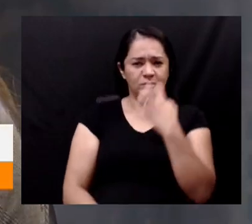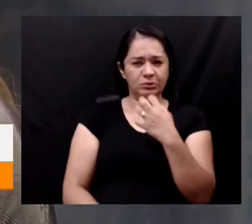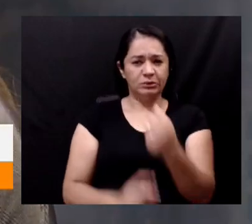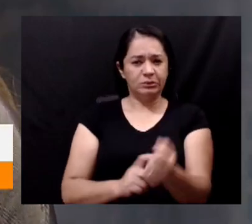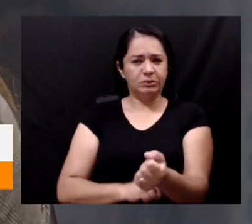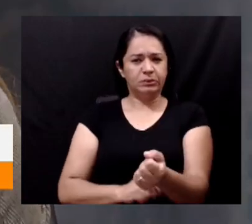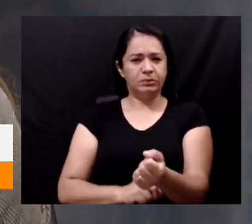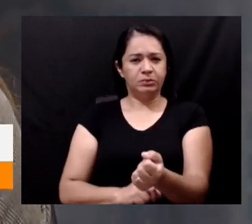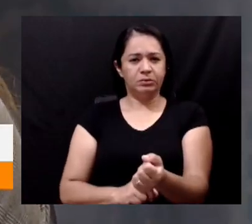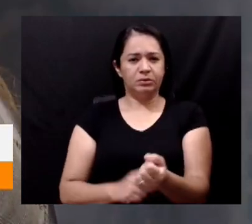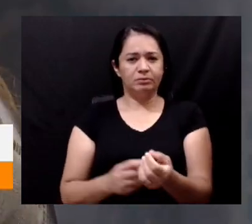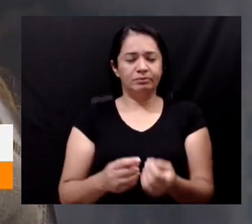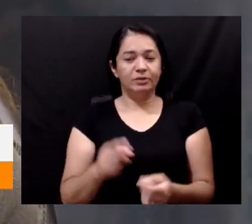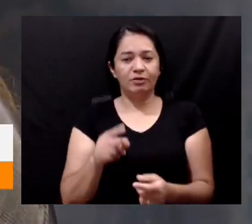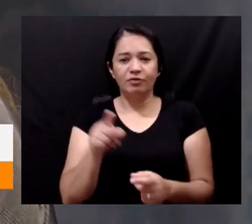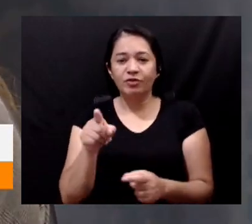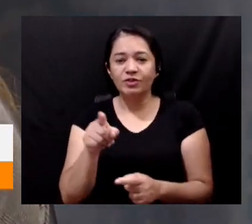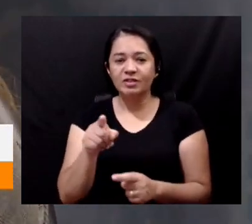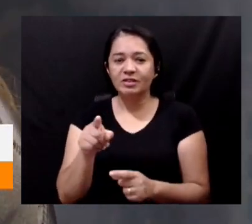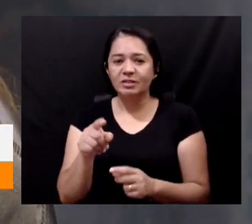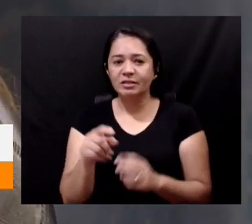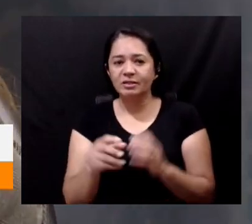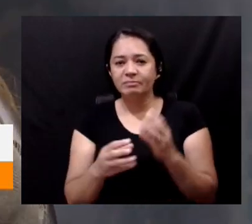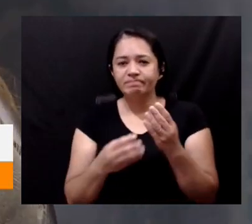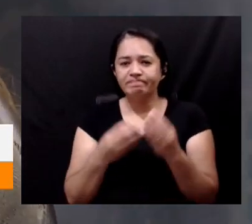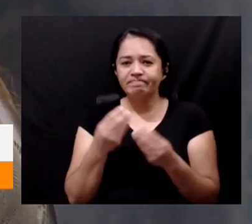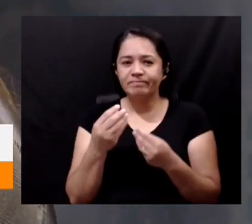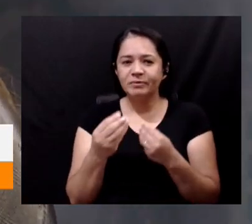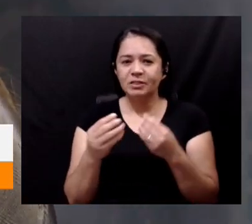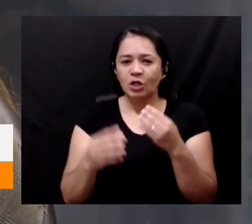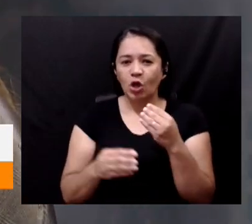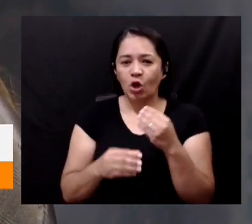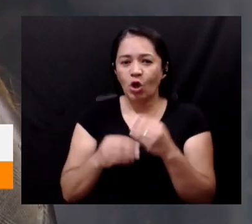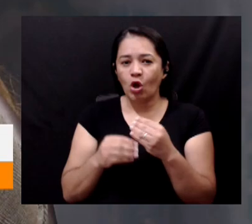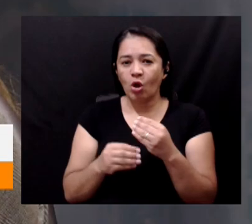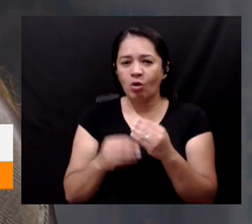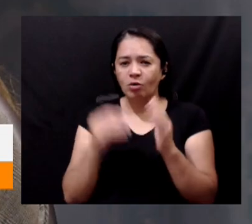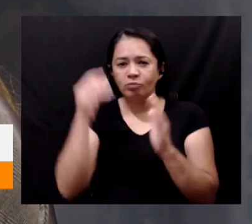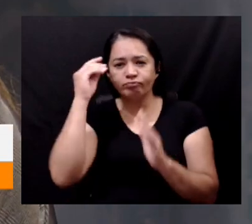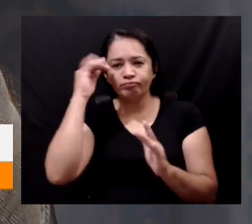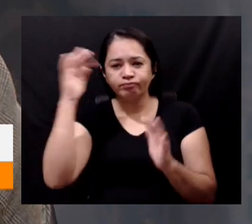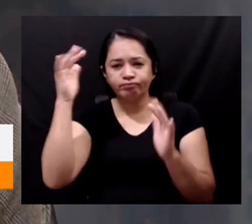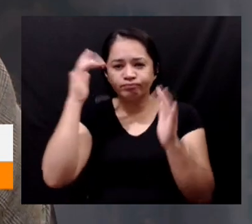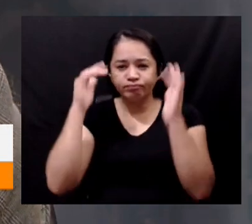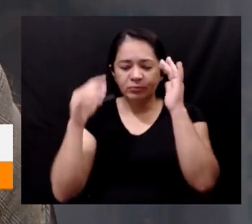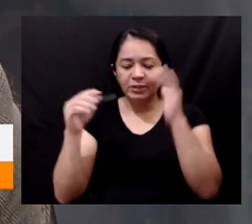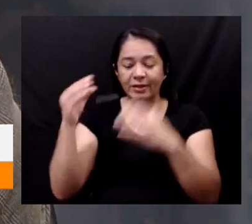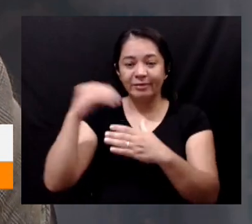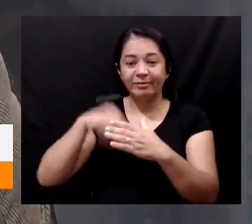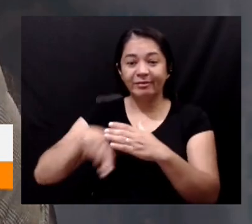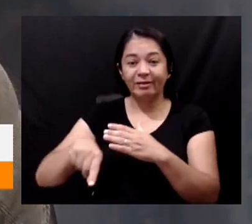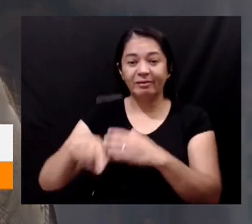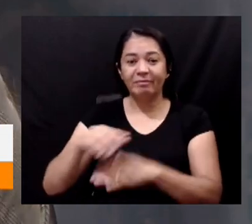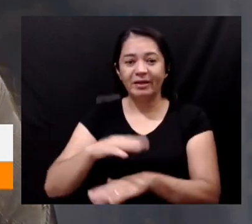então você vai colocando reflexões para a criança, para ela desenvolver um